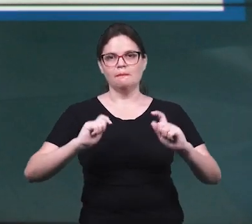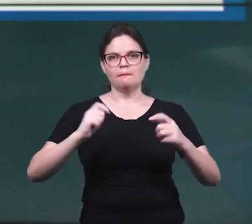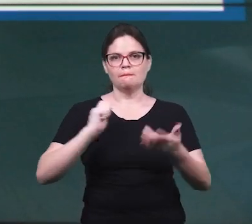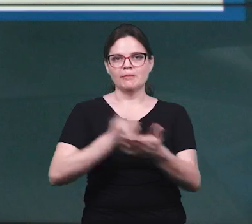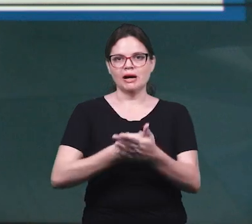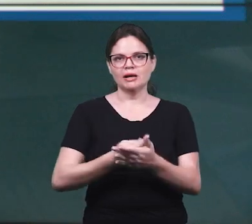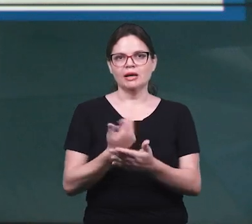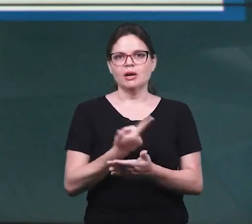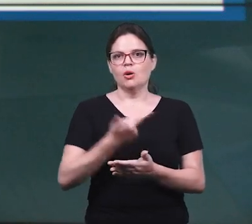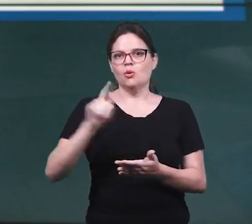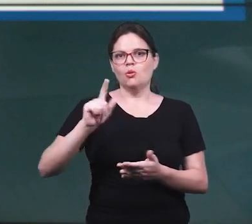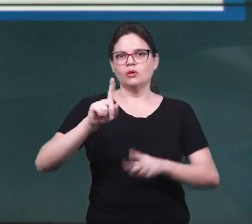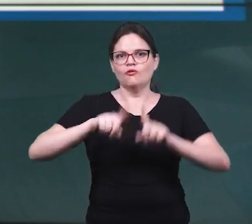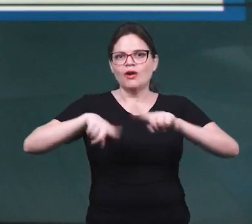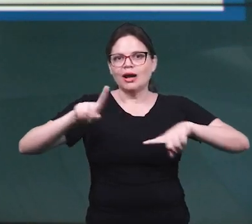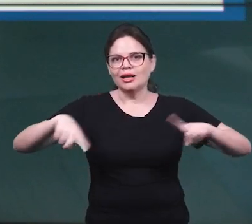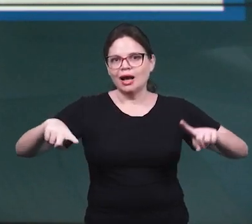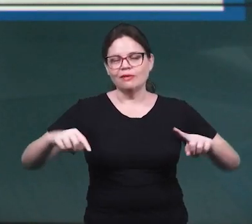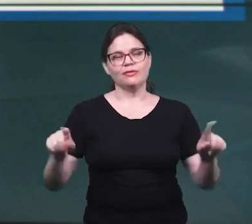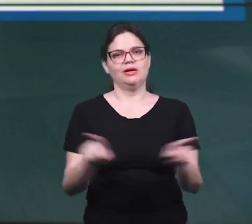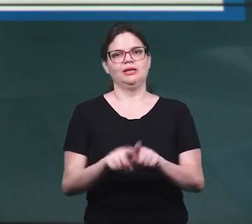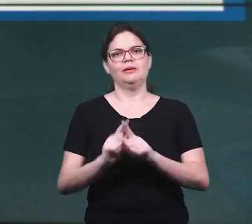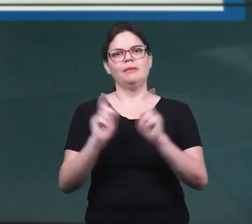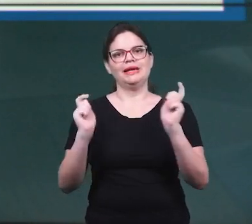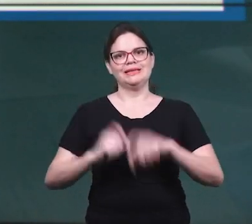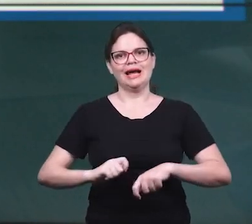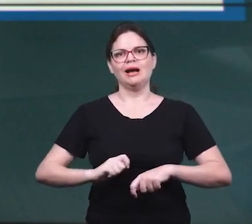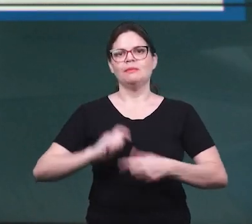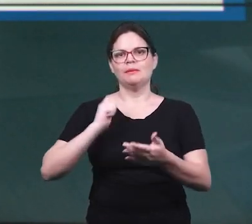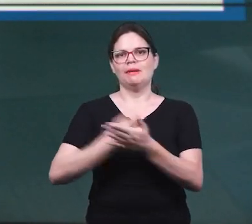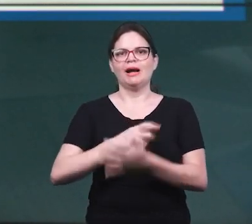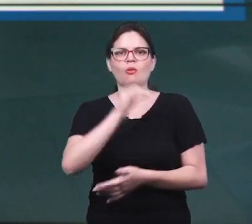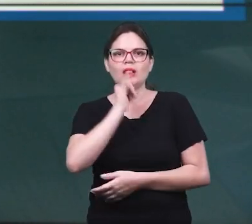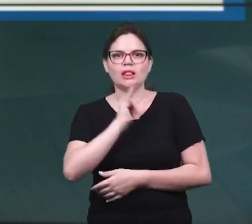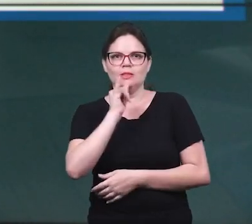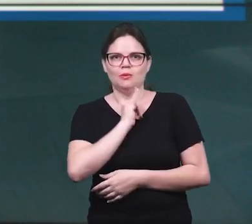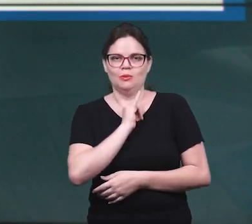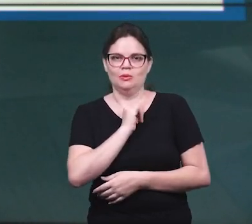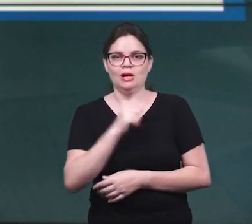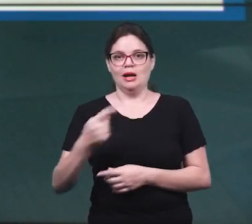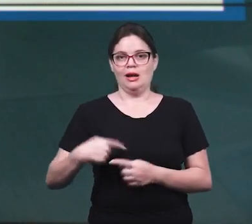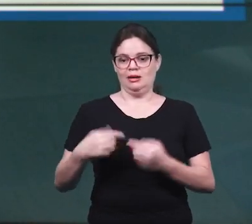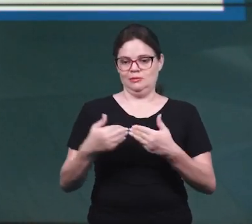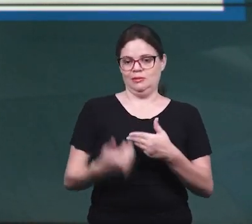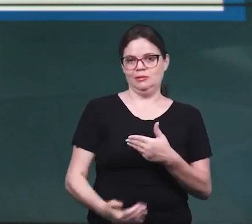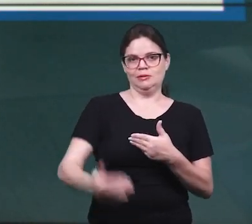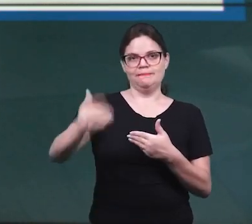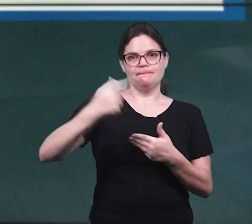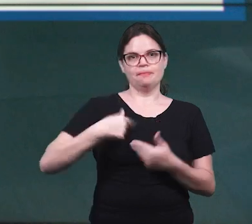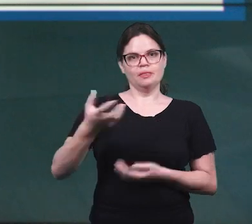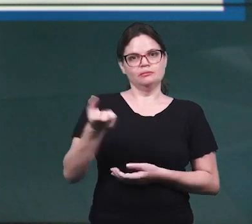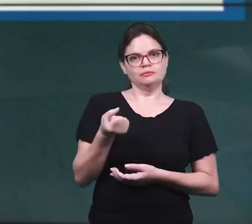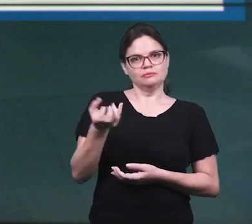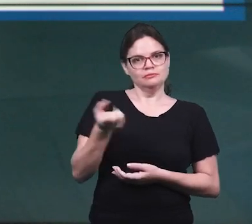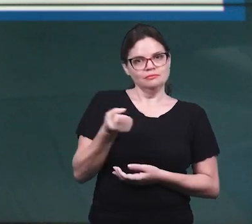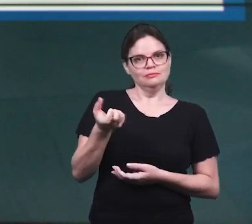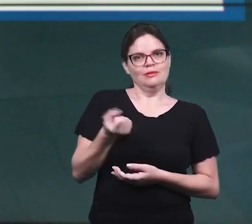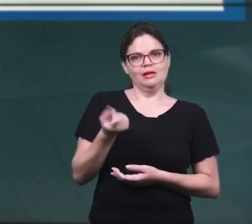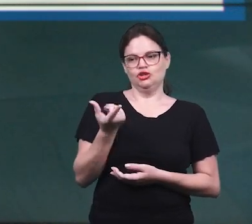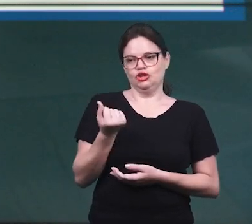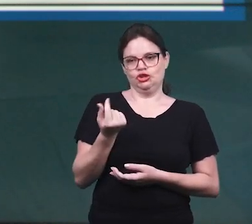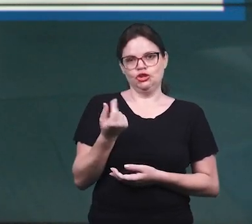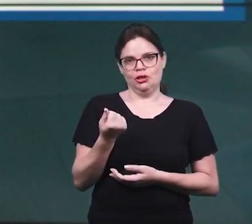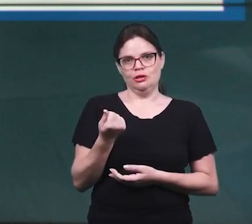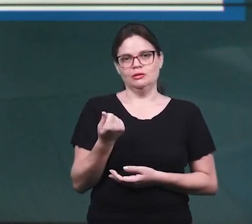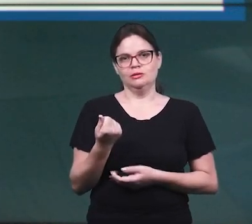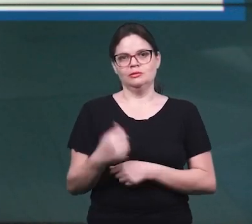Ufa! Agora sim, agora tudo que eu ganhar daqui para frente, dentro desse mês, pode ser